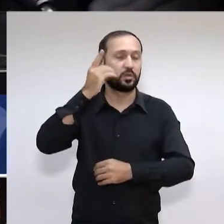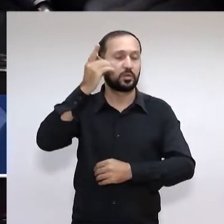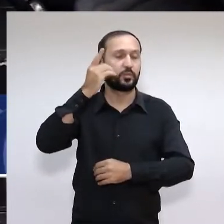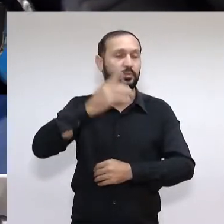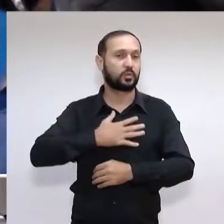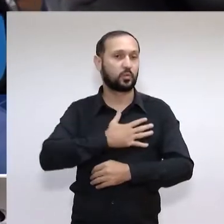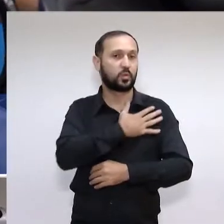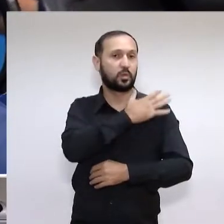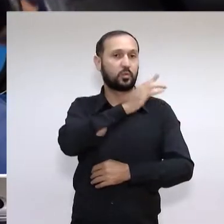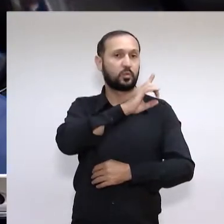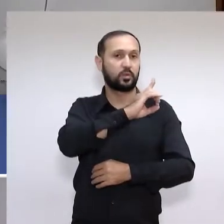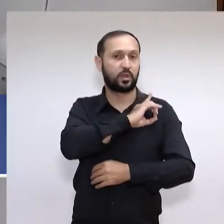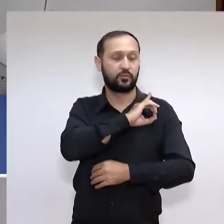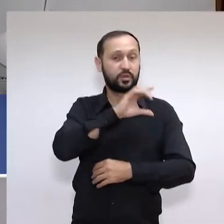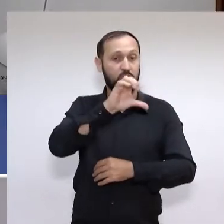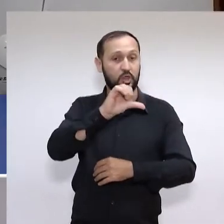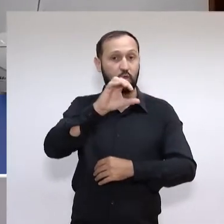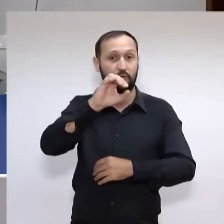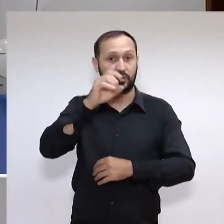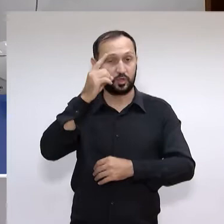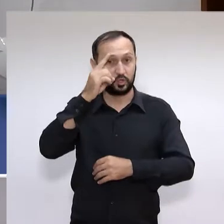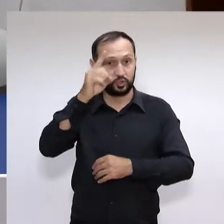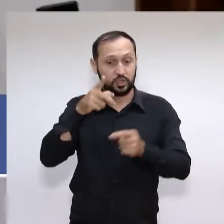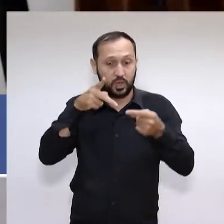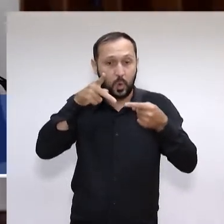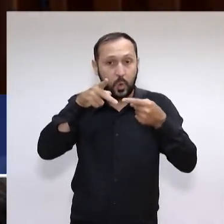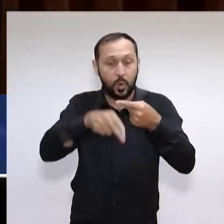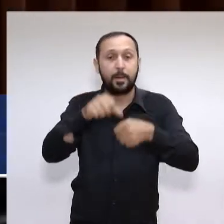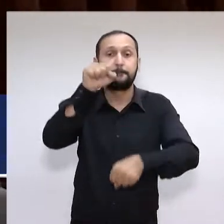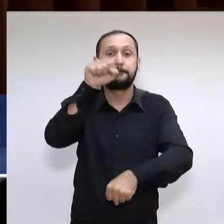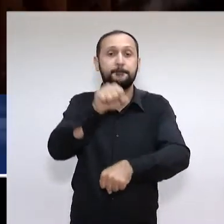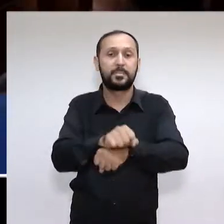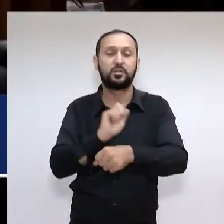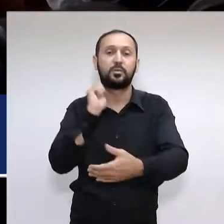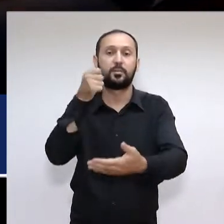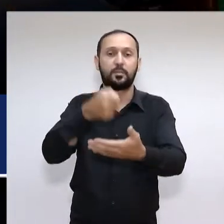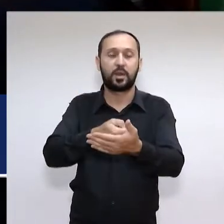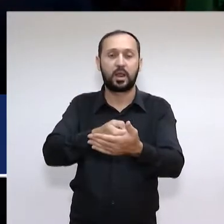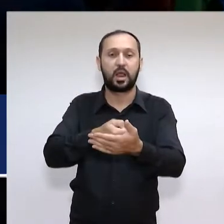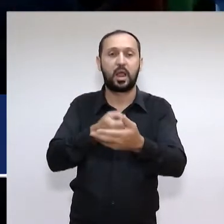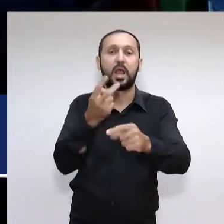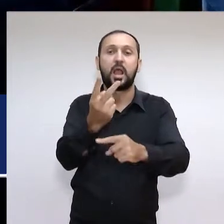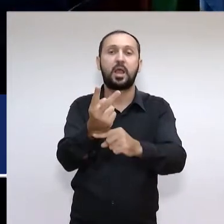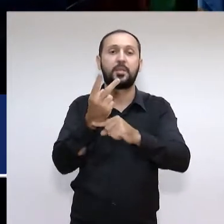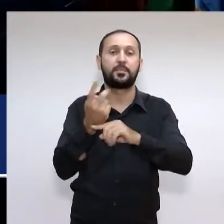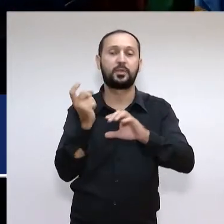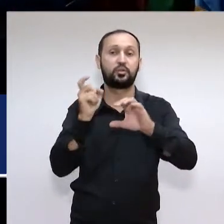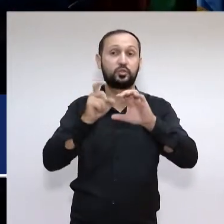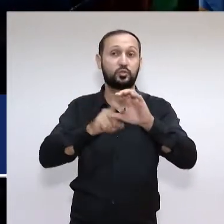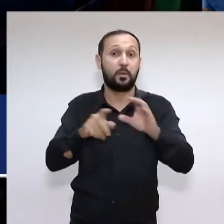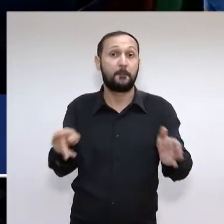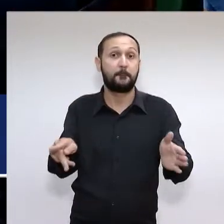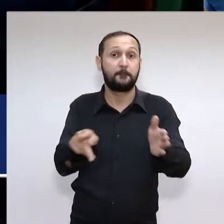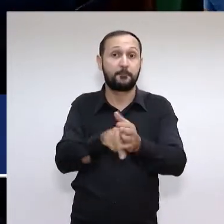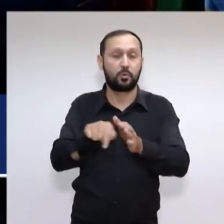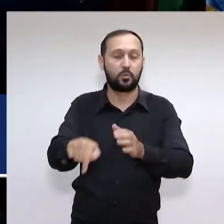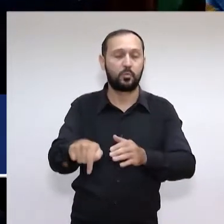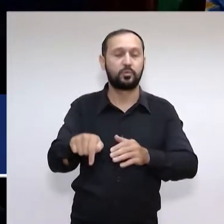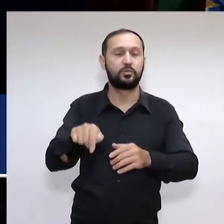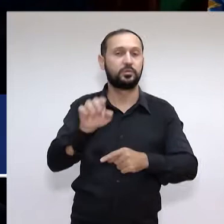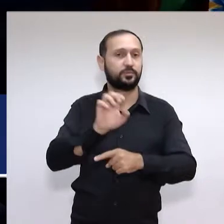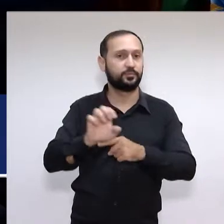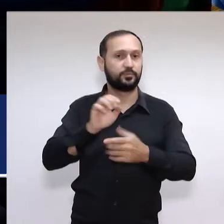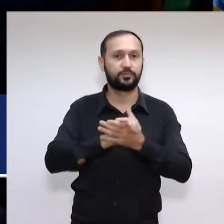Coronel Davi, que suspende por 90 dias as cobranças de empréstimos consignados contraídos